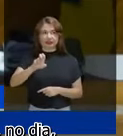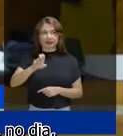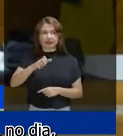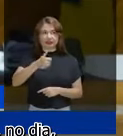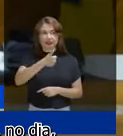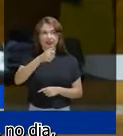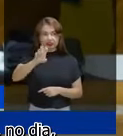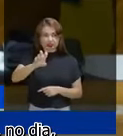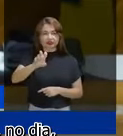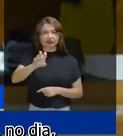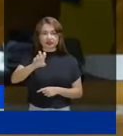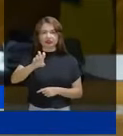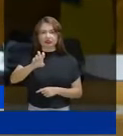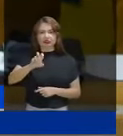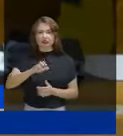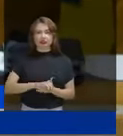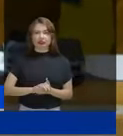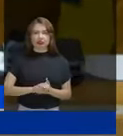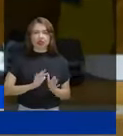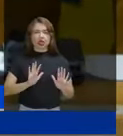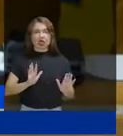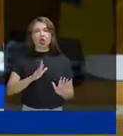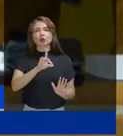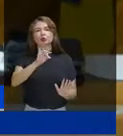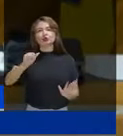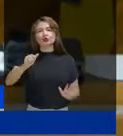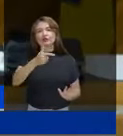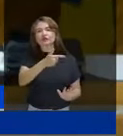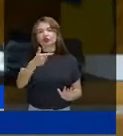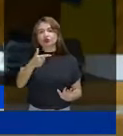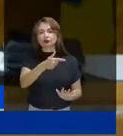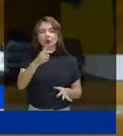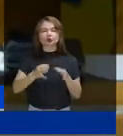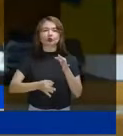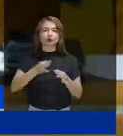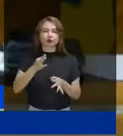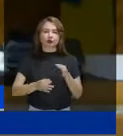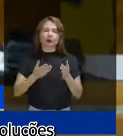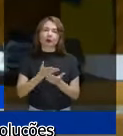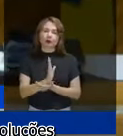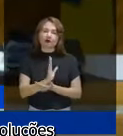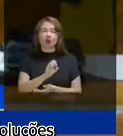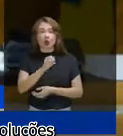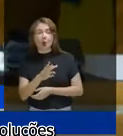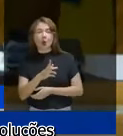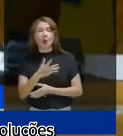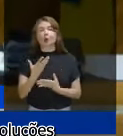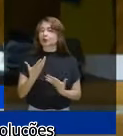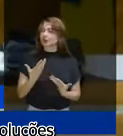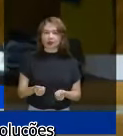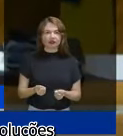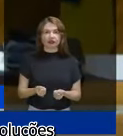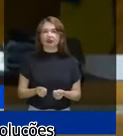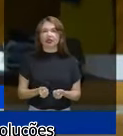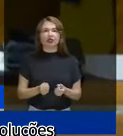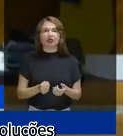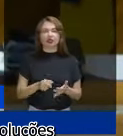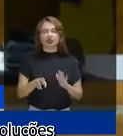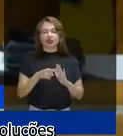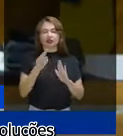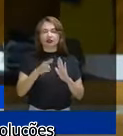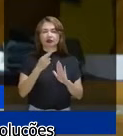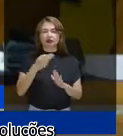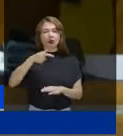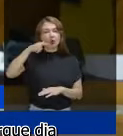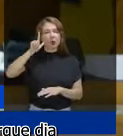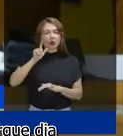Lage. Perdão, no dia 15, não, no dia 22. Para julgar, para aprovar ou desaprovar aquelas resoluções que eu falei